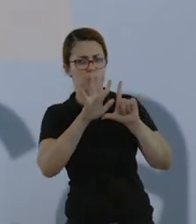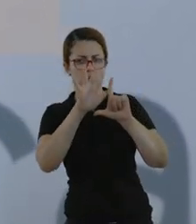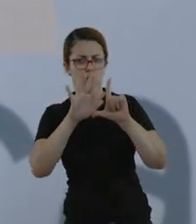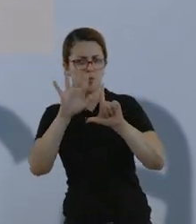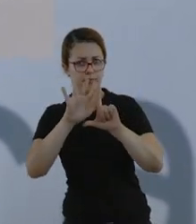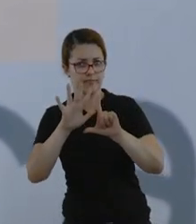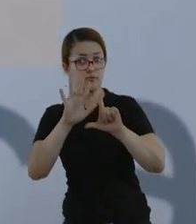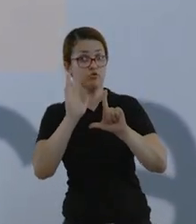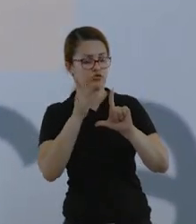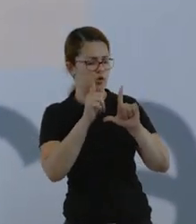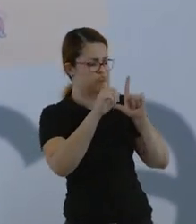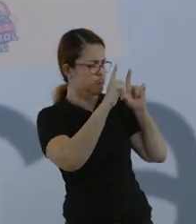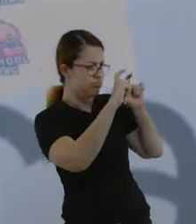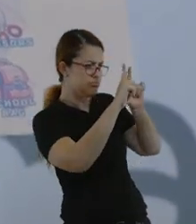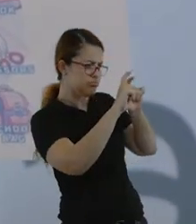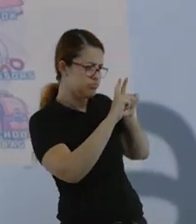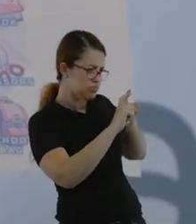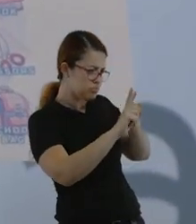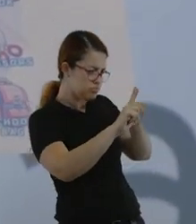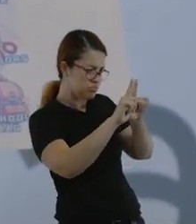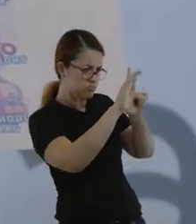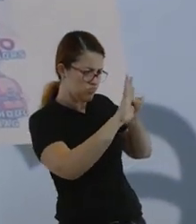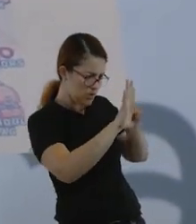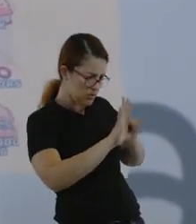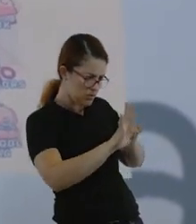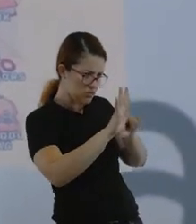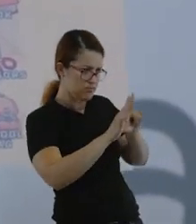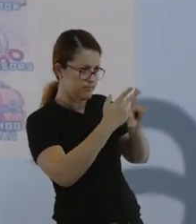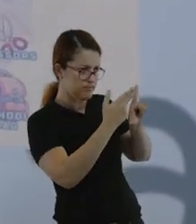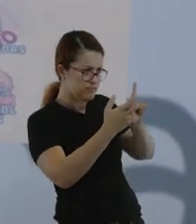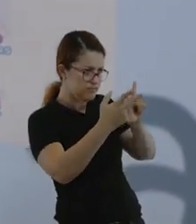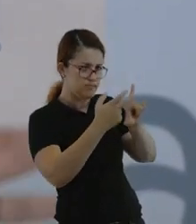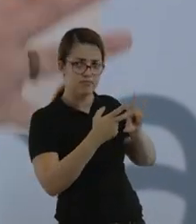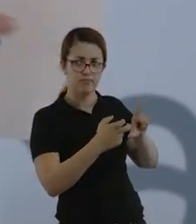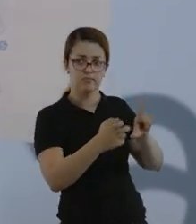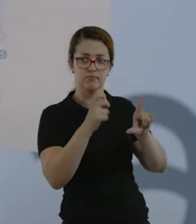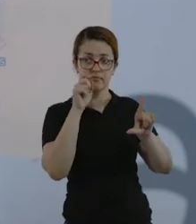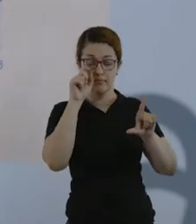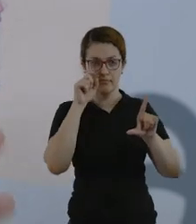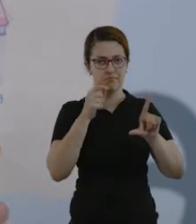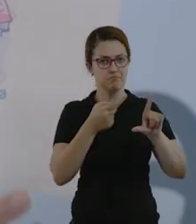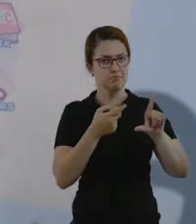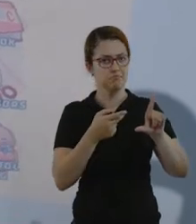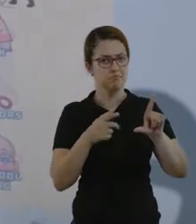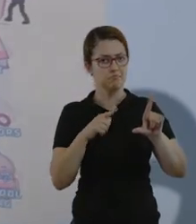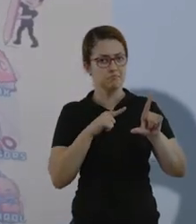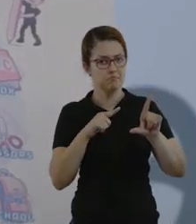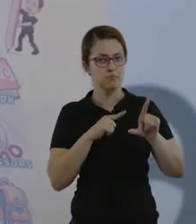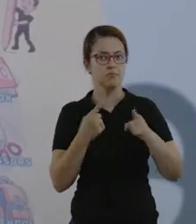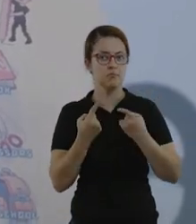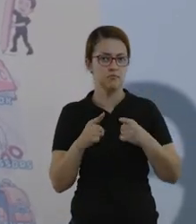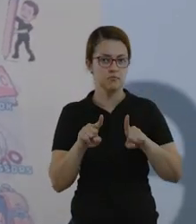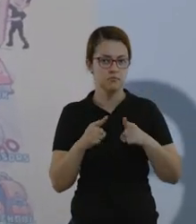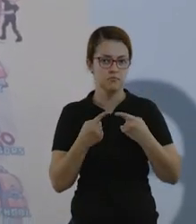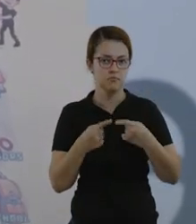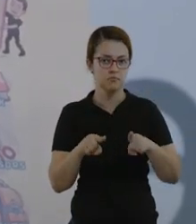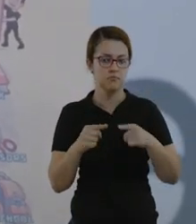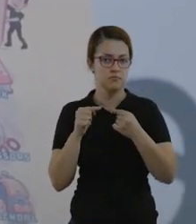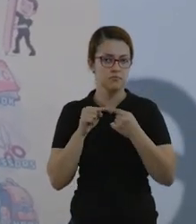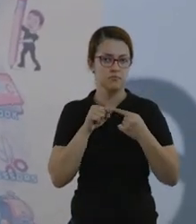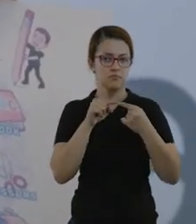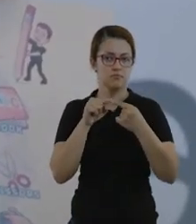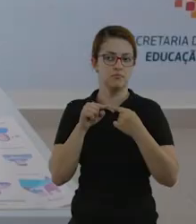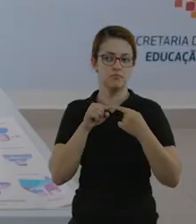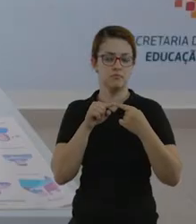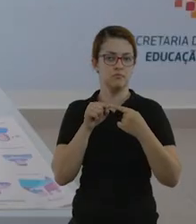lápis, school bag, mochila de escola, mochila escolar. Então, trabalhando esse vocabulário, vocês vão assistir o vídeo auxiliar